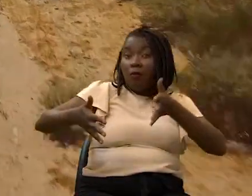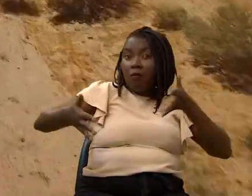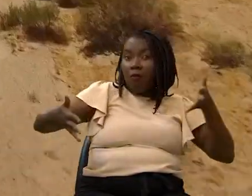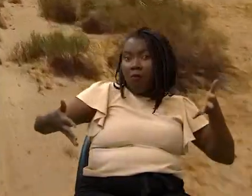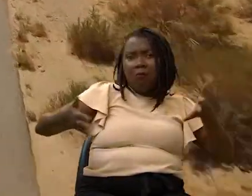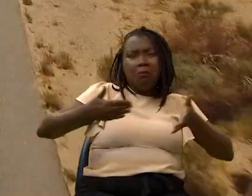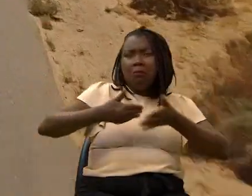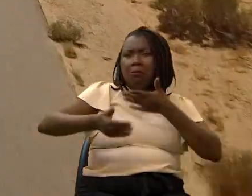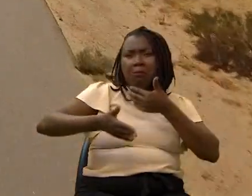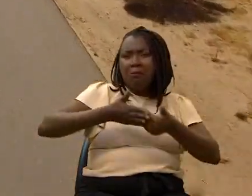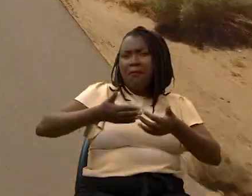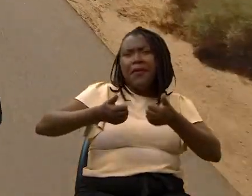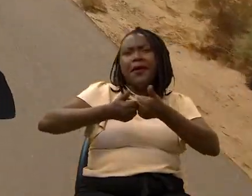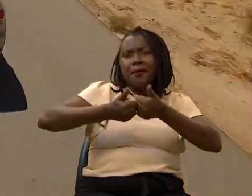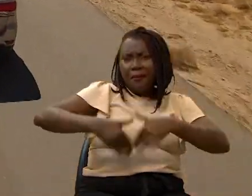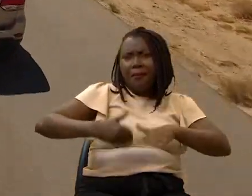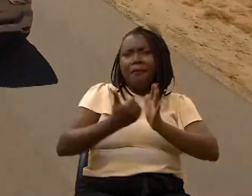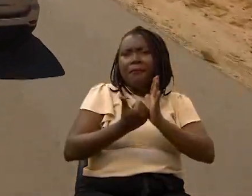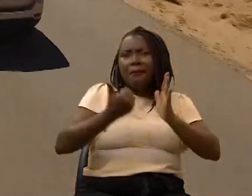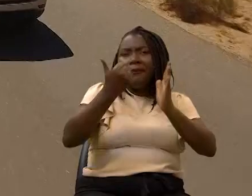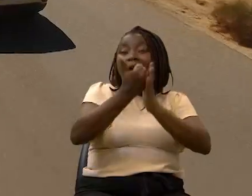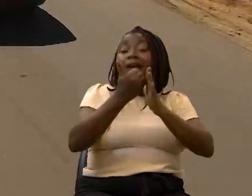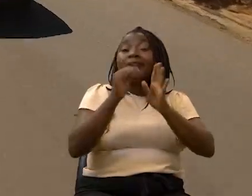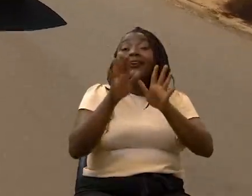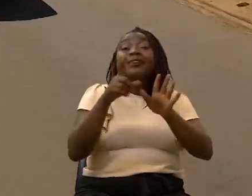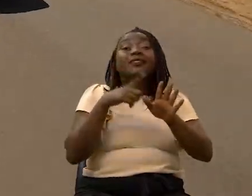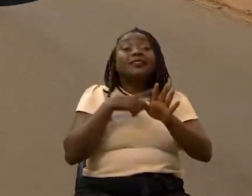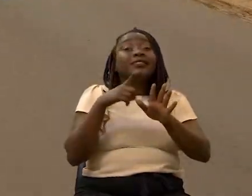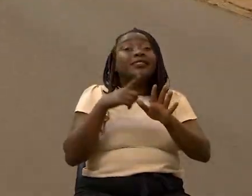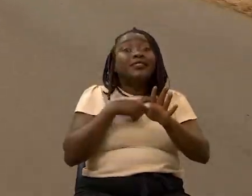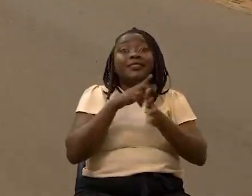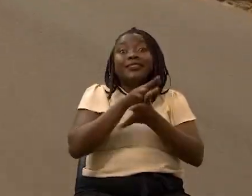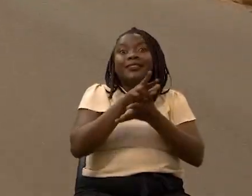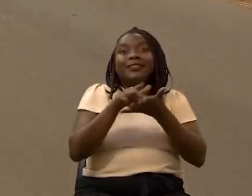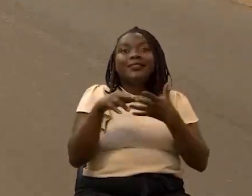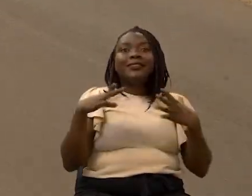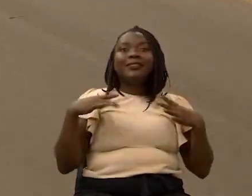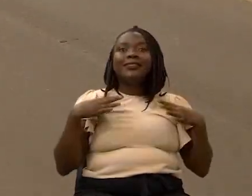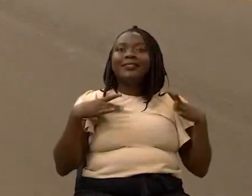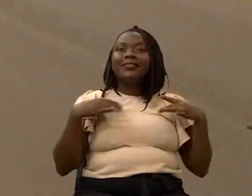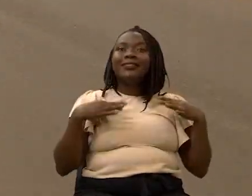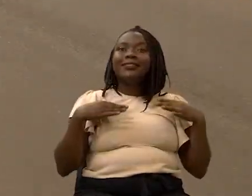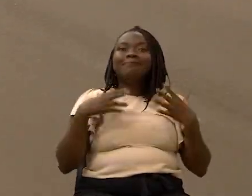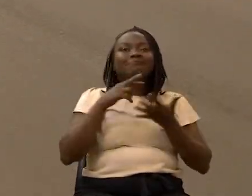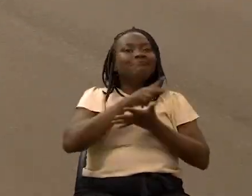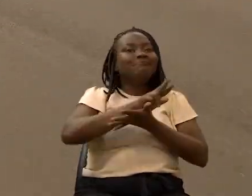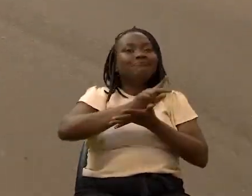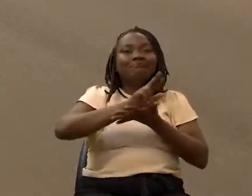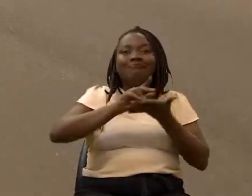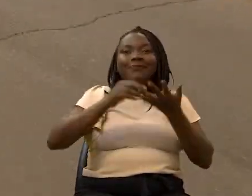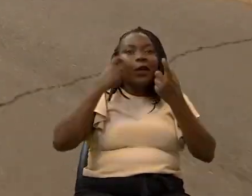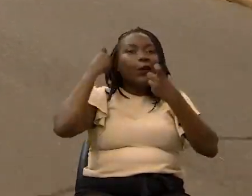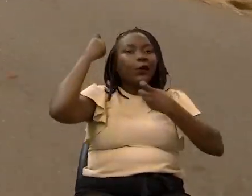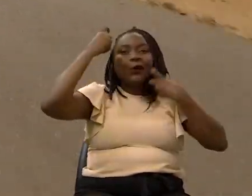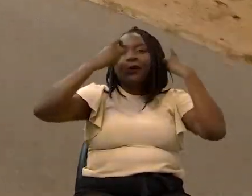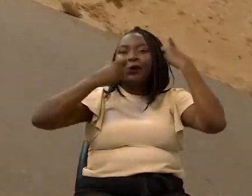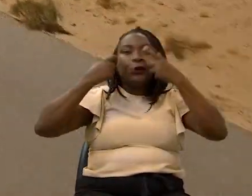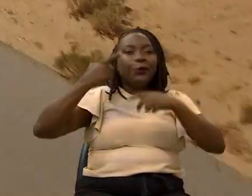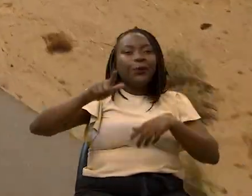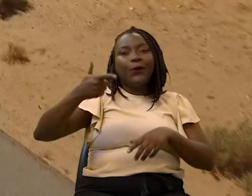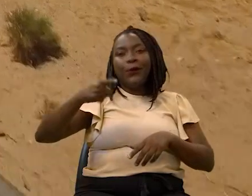que custe um pouco a mais, mas você tem uma série de comodidades e uma série de